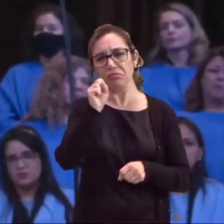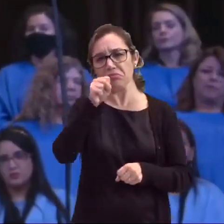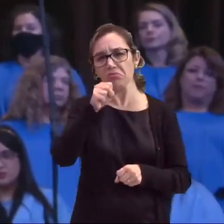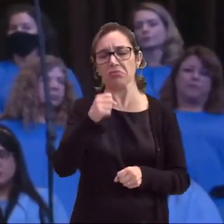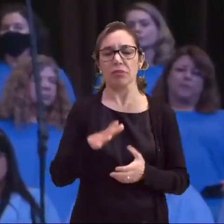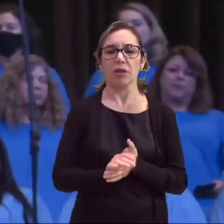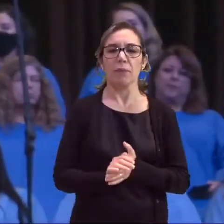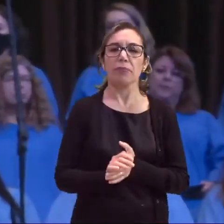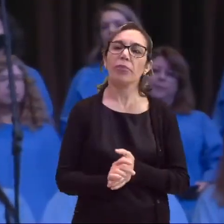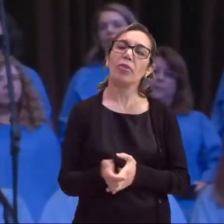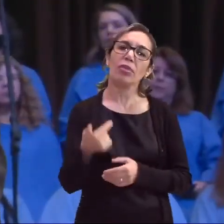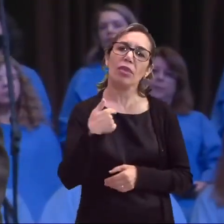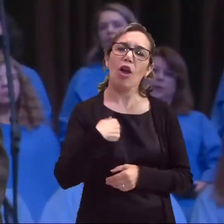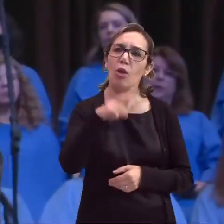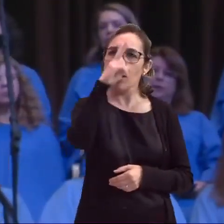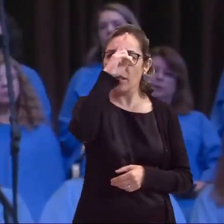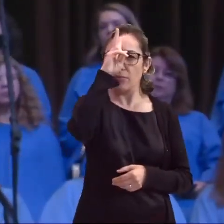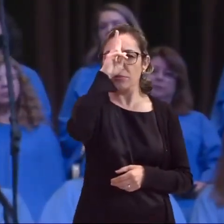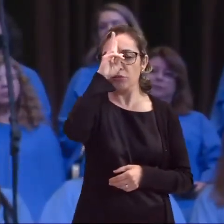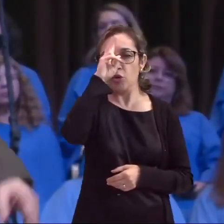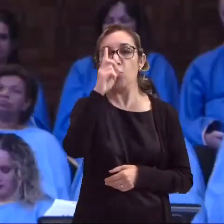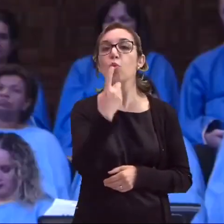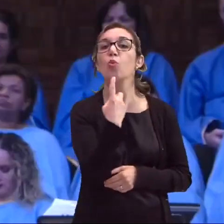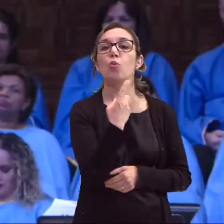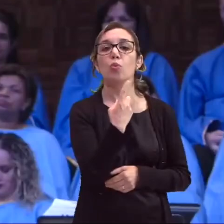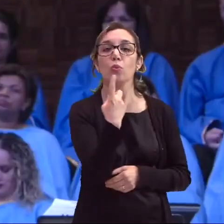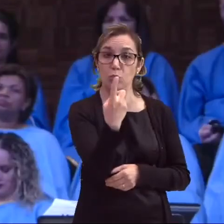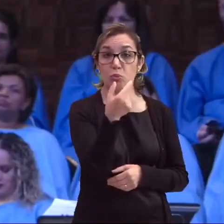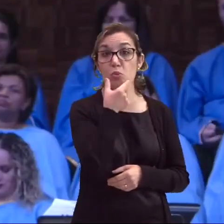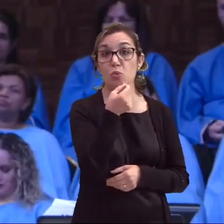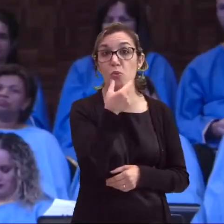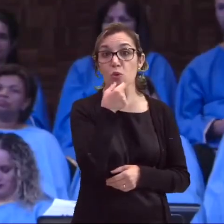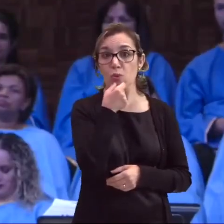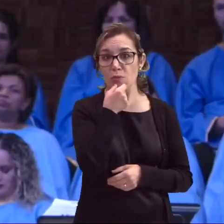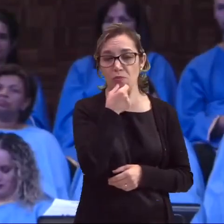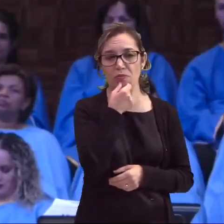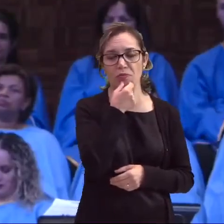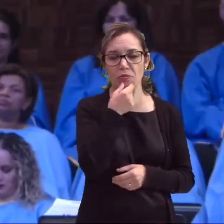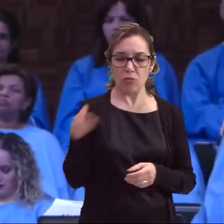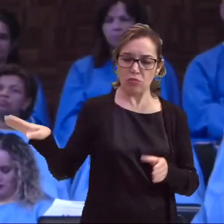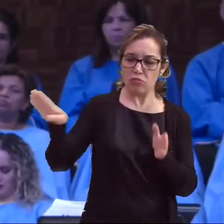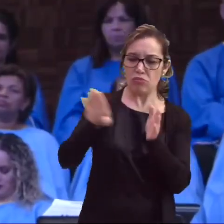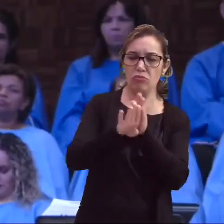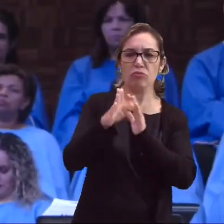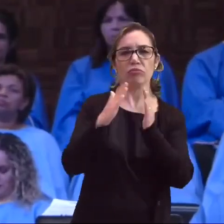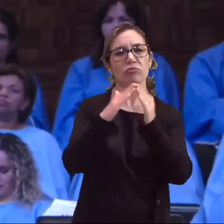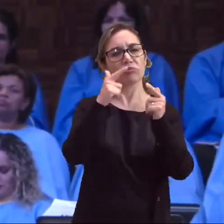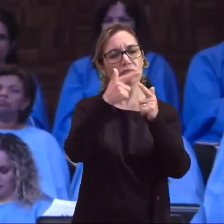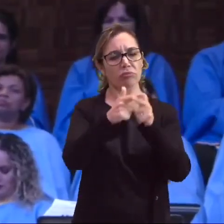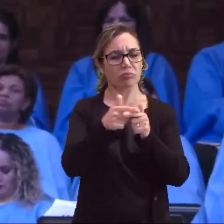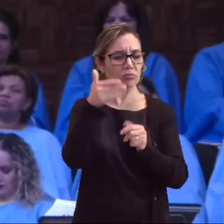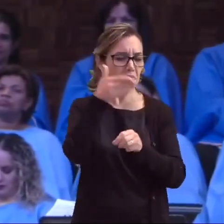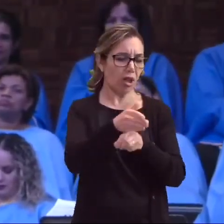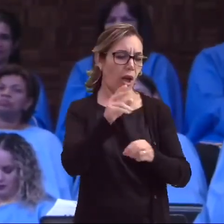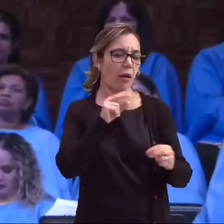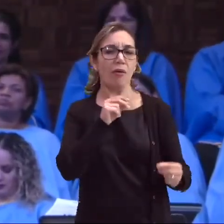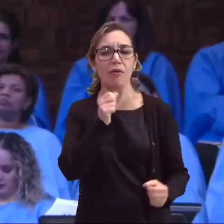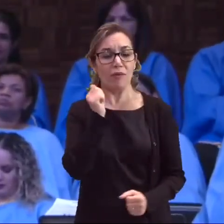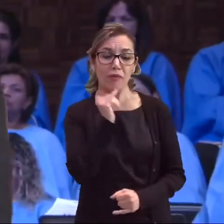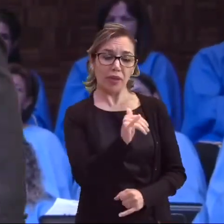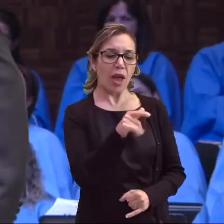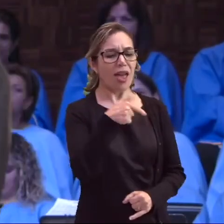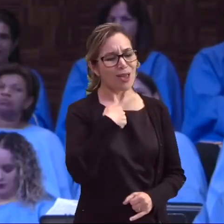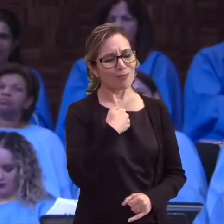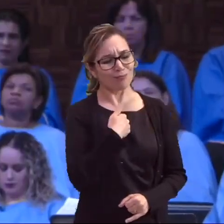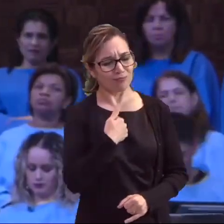e eu me lembro que chegou uma pessoa procurou lá recepção recepção ficava lá também e disse olha eu